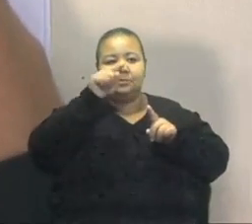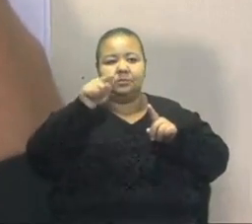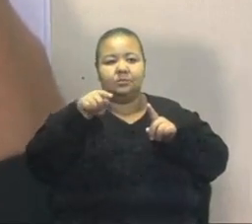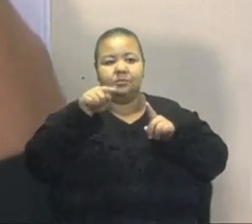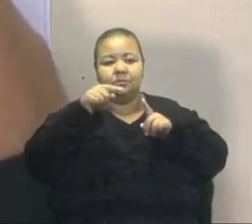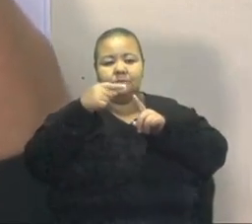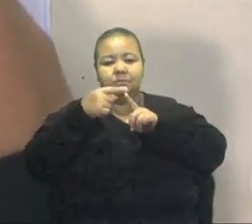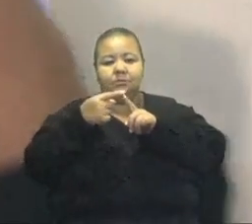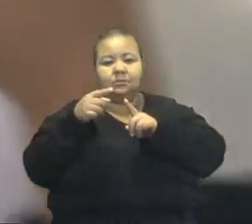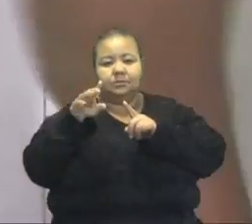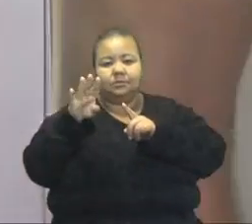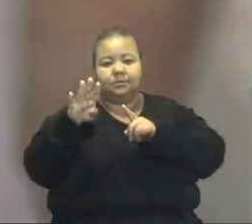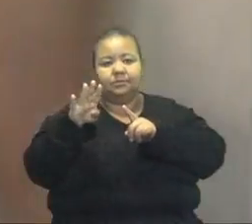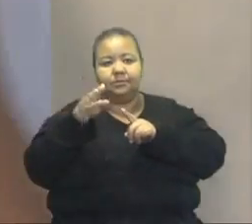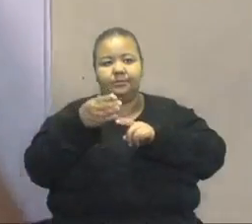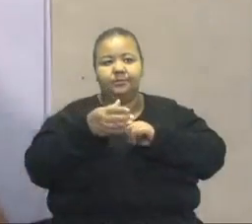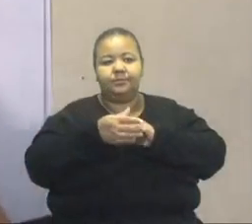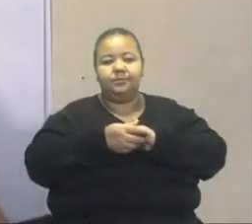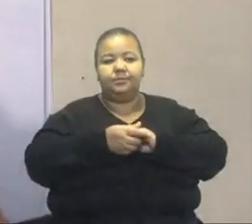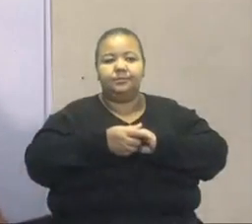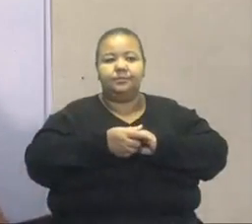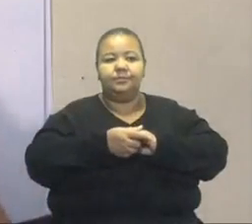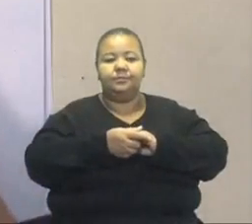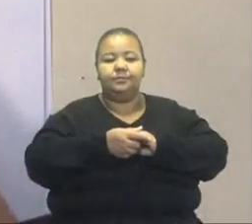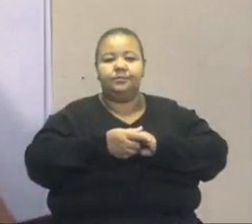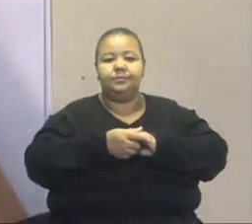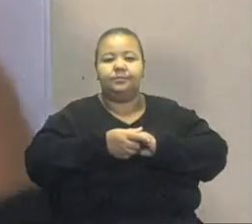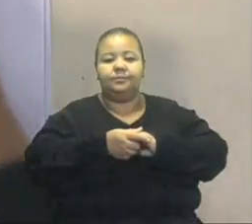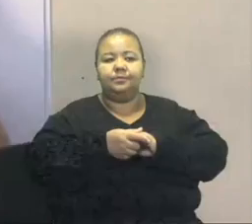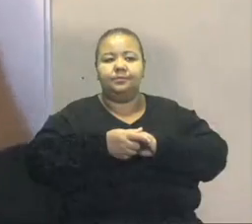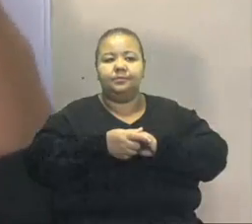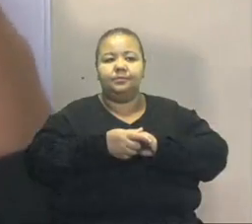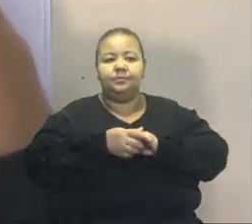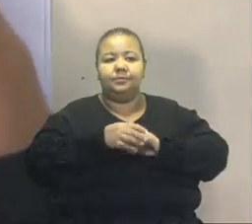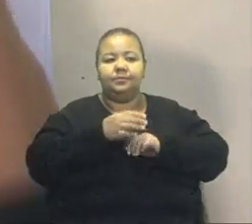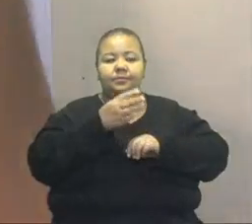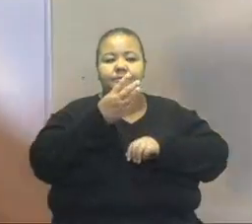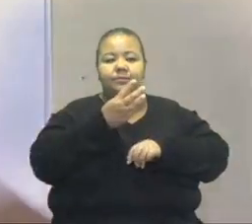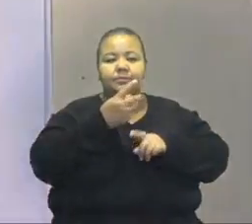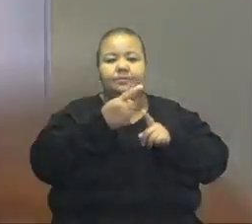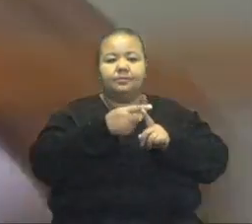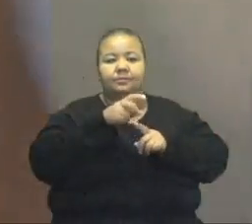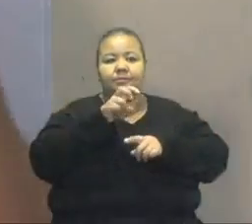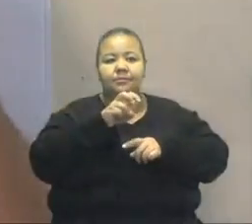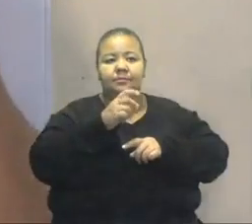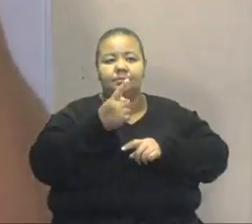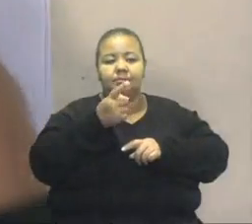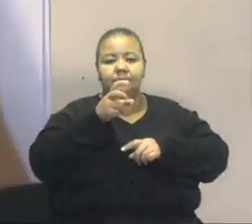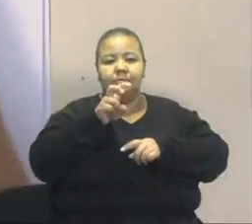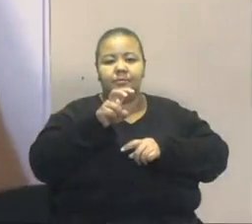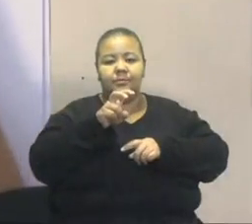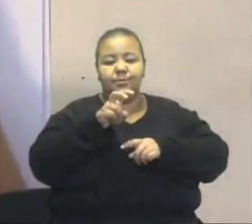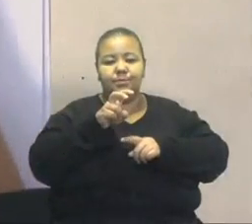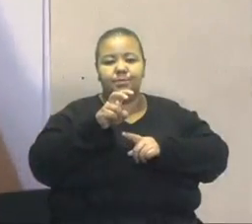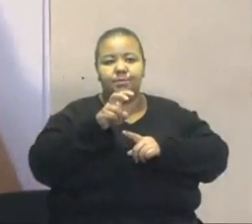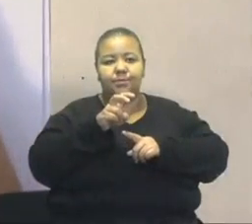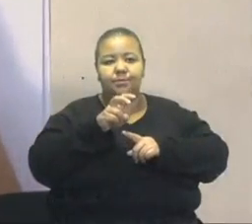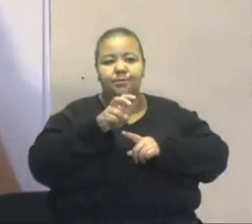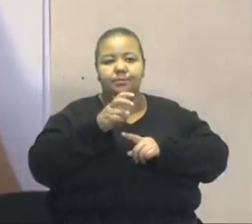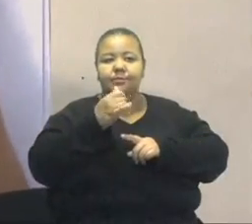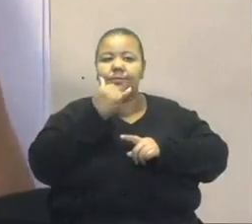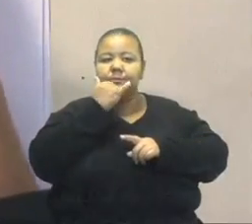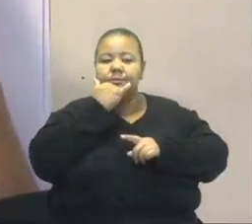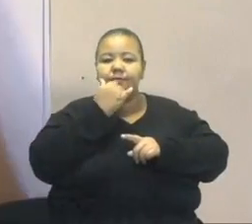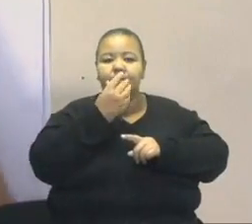daqui vezes a nossa coluna. Então, vamos ter 3 vezes 5, 3 vezes